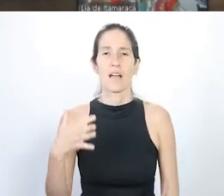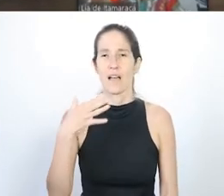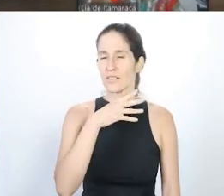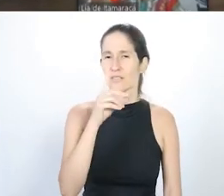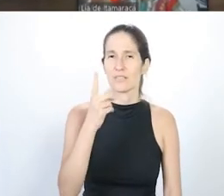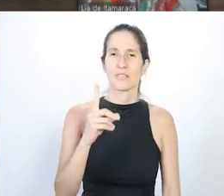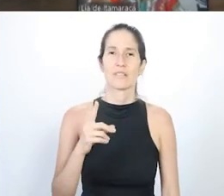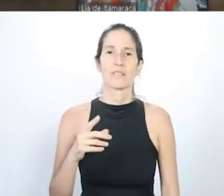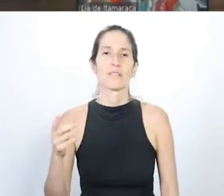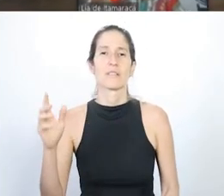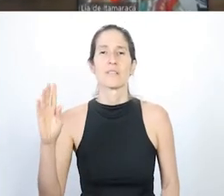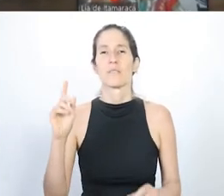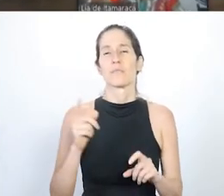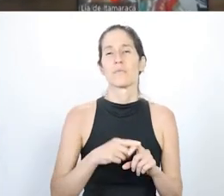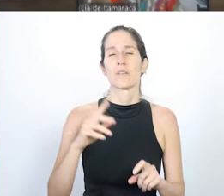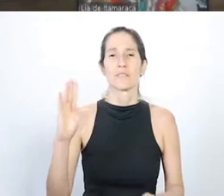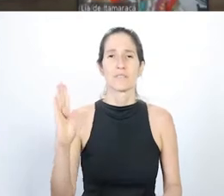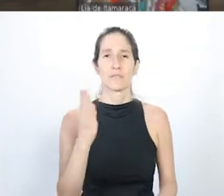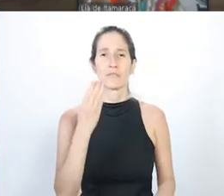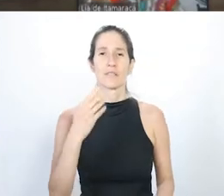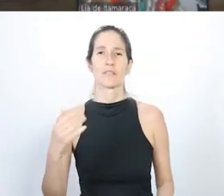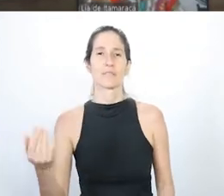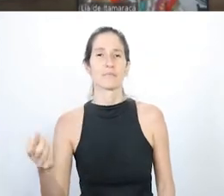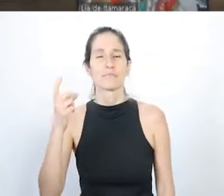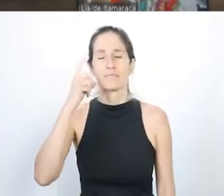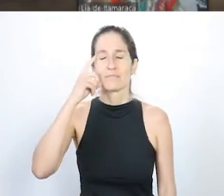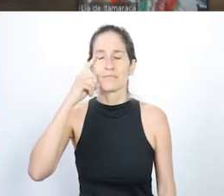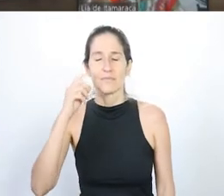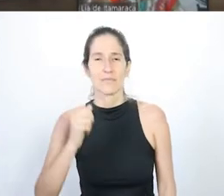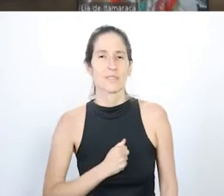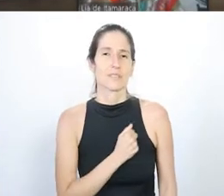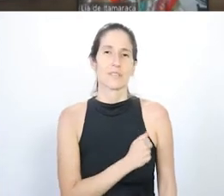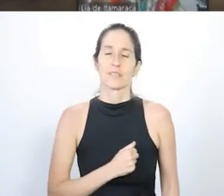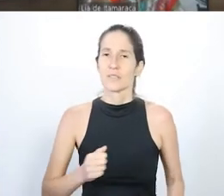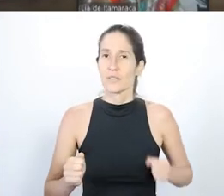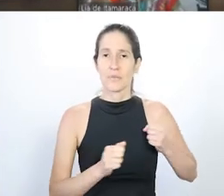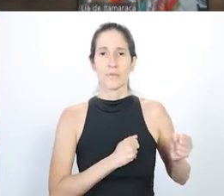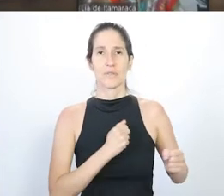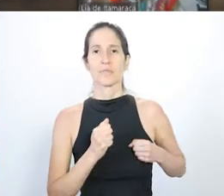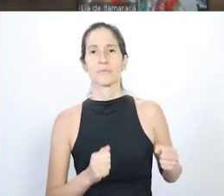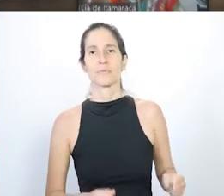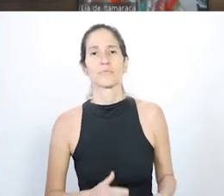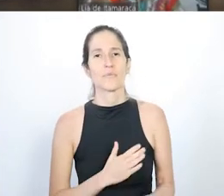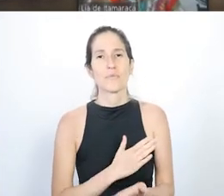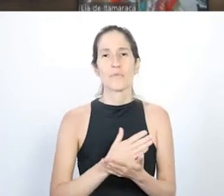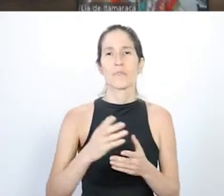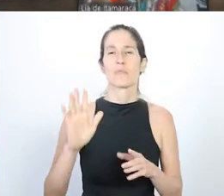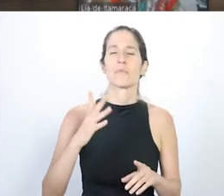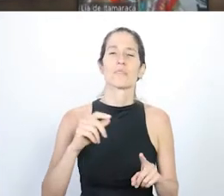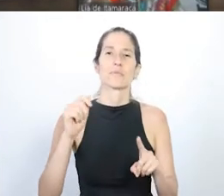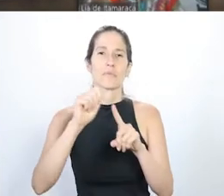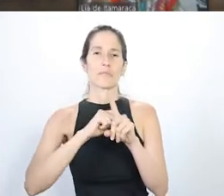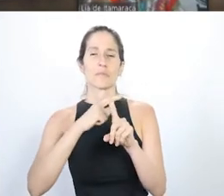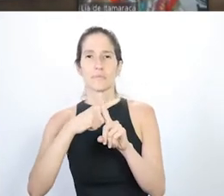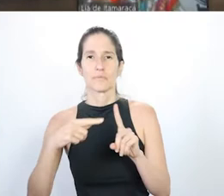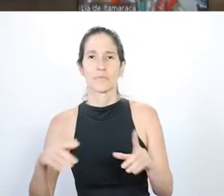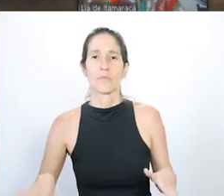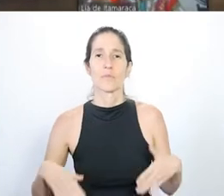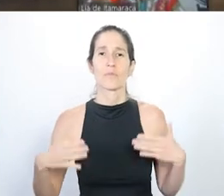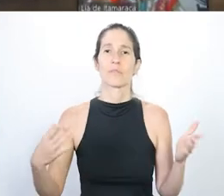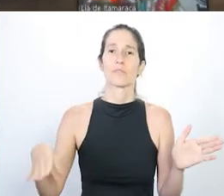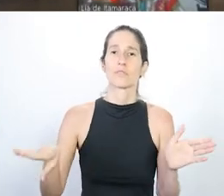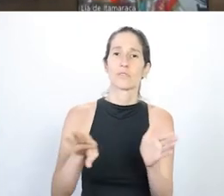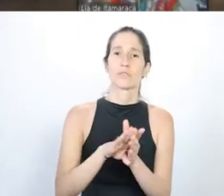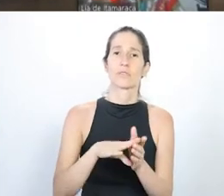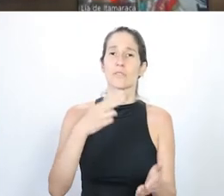me enganando. Estou pensando que isto é saudade ou paixão. Começou isso mais ou menos um mês e meio, quando chegou do correio